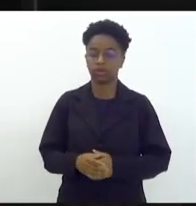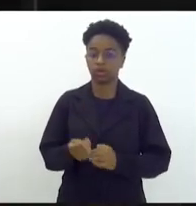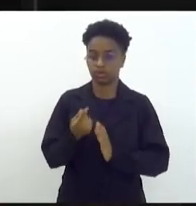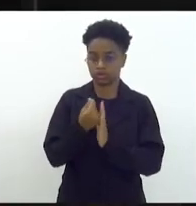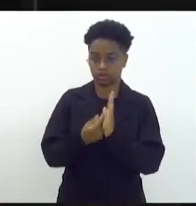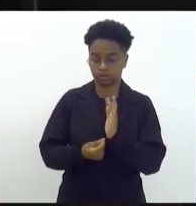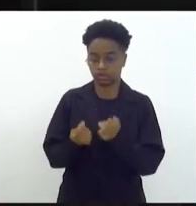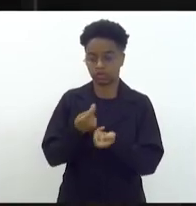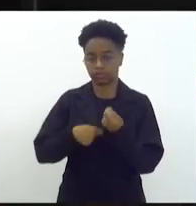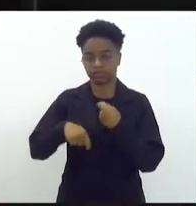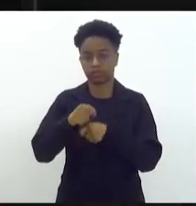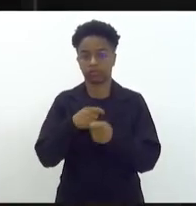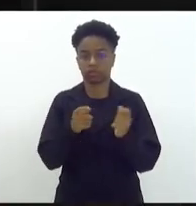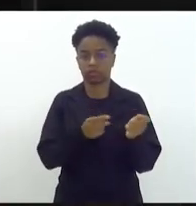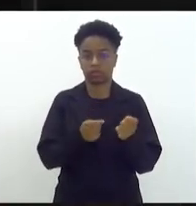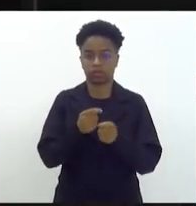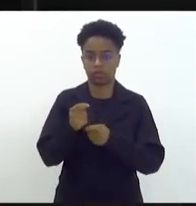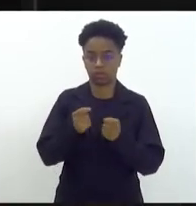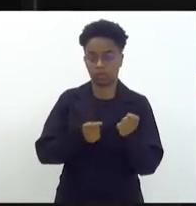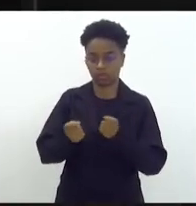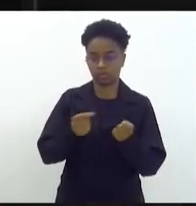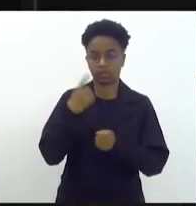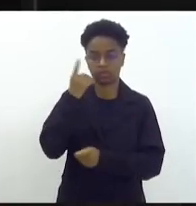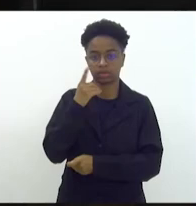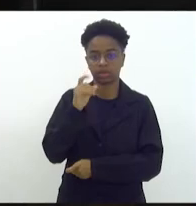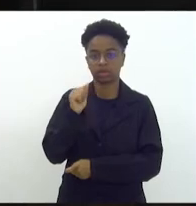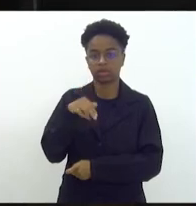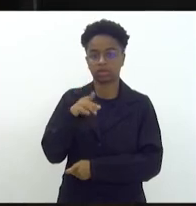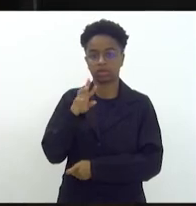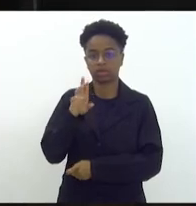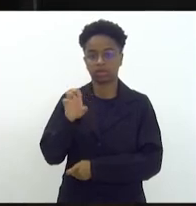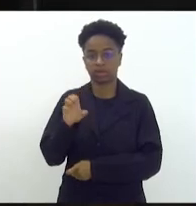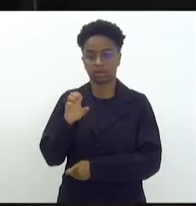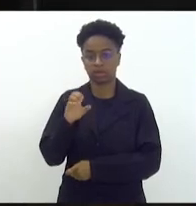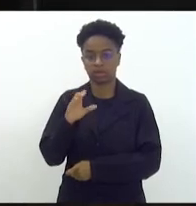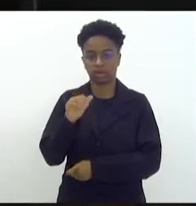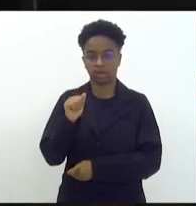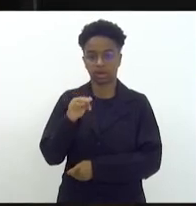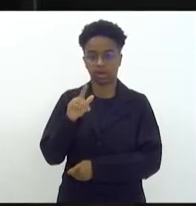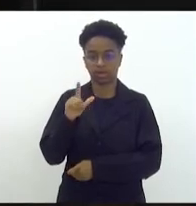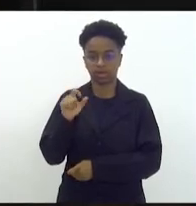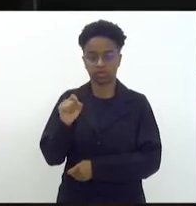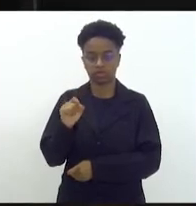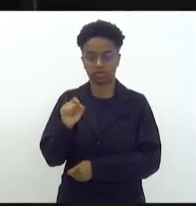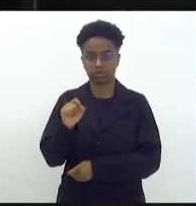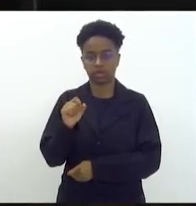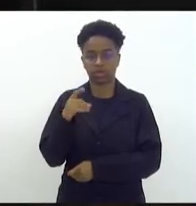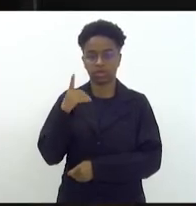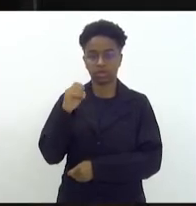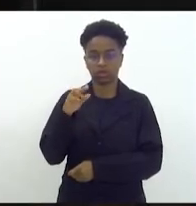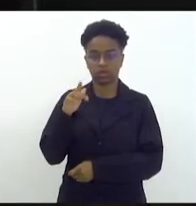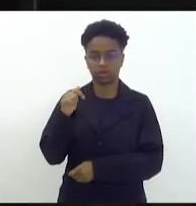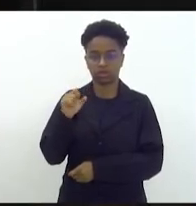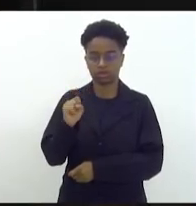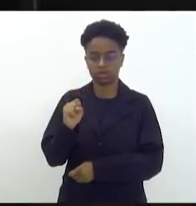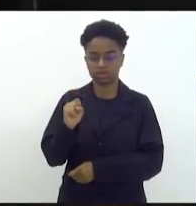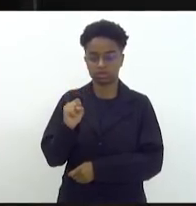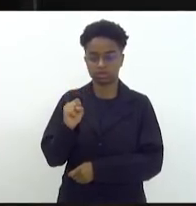financeira e controle, deputado André Correia, deputado Carlos Macedo, deputado Douglas Ruas,